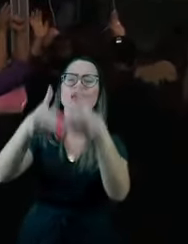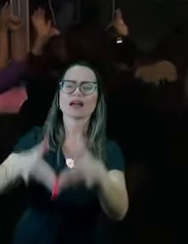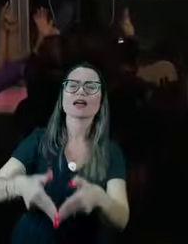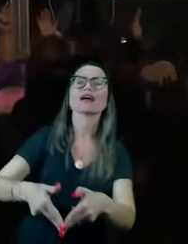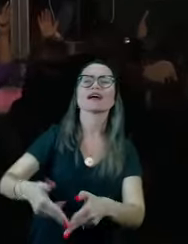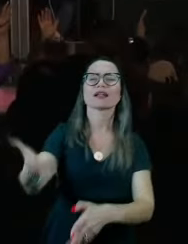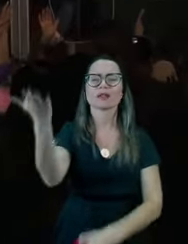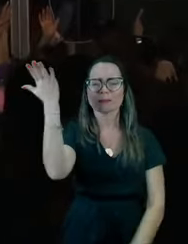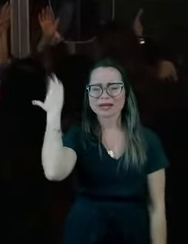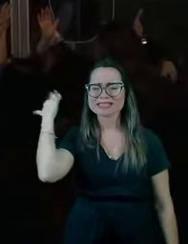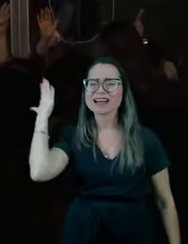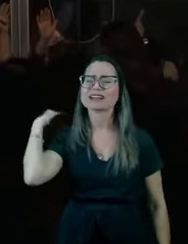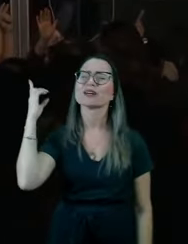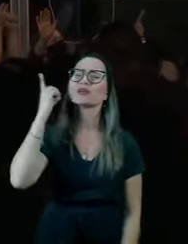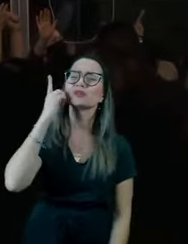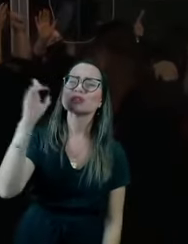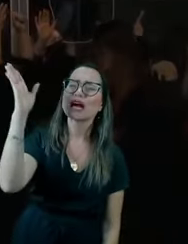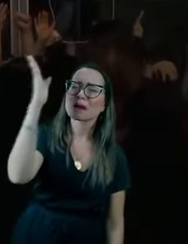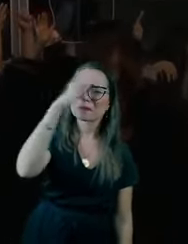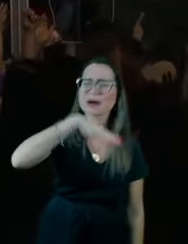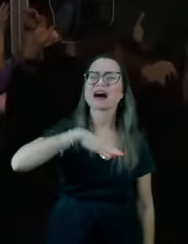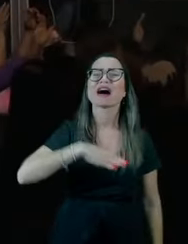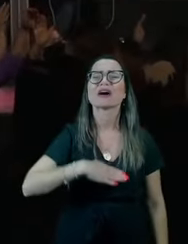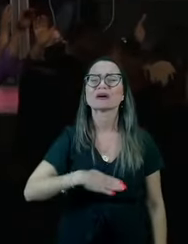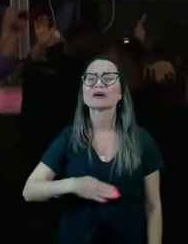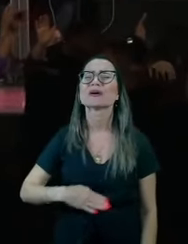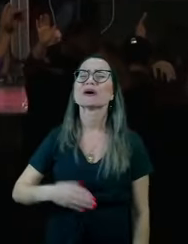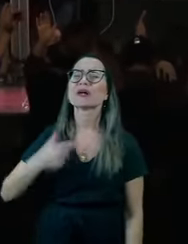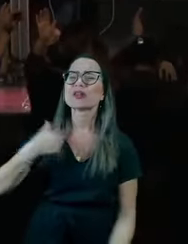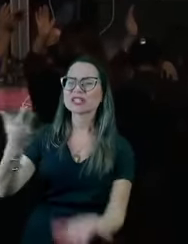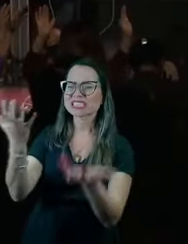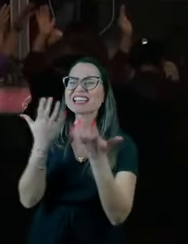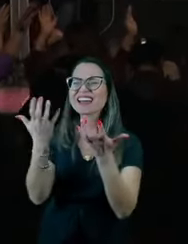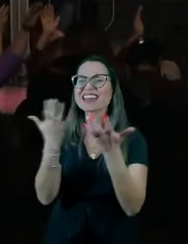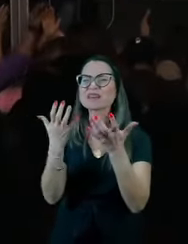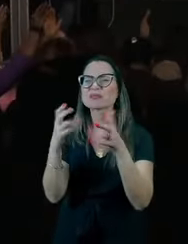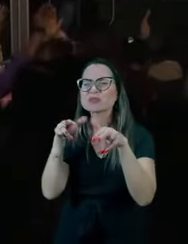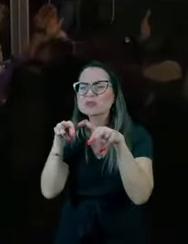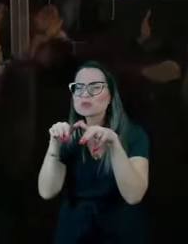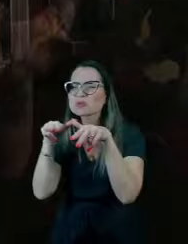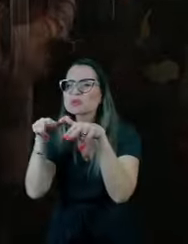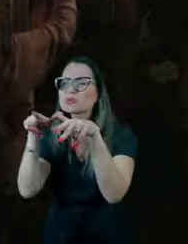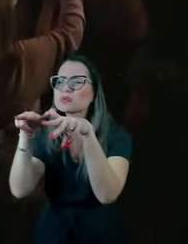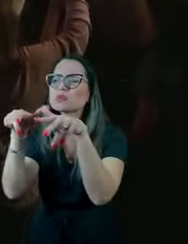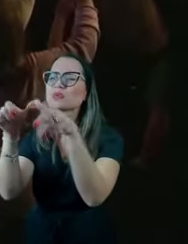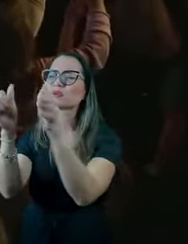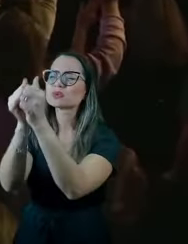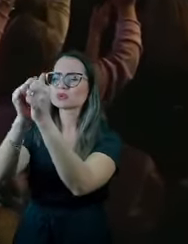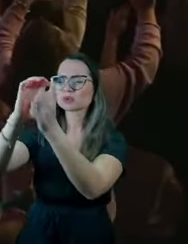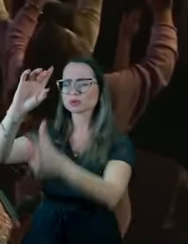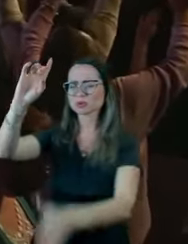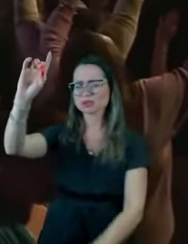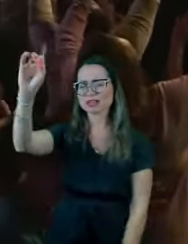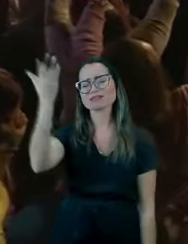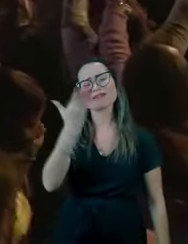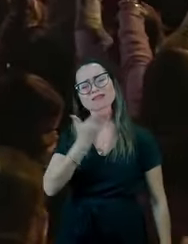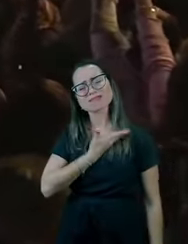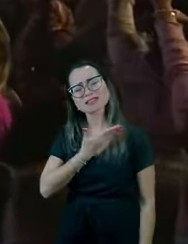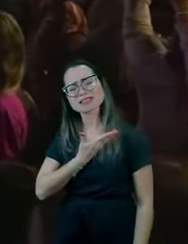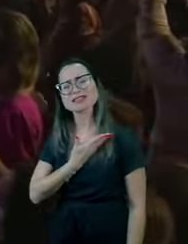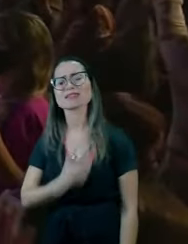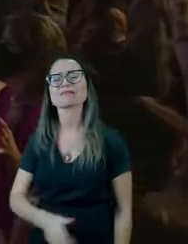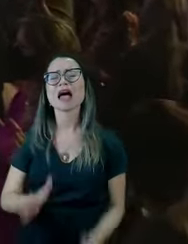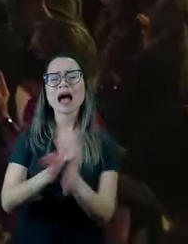nos dias maus, andar e ser Tua amiga. A Bíblia diz, eu já não chamo vocês mais